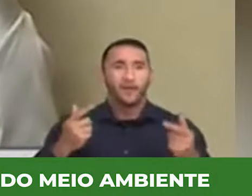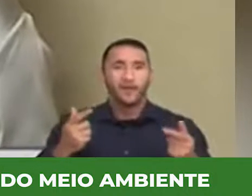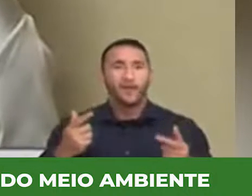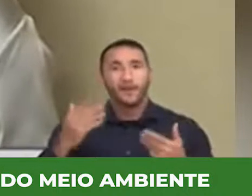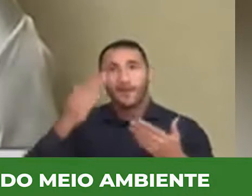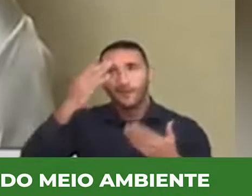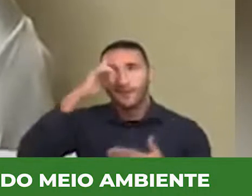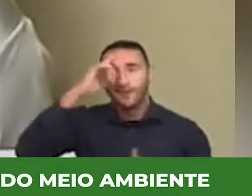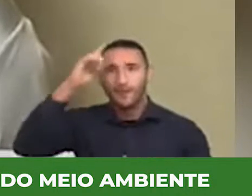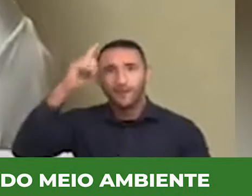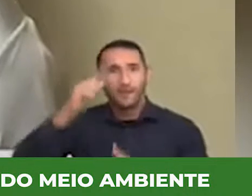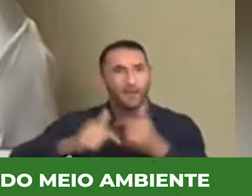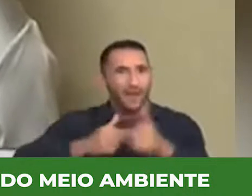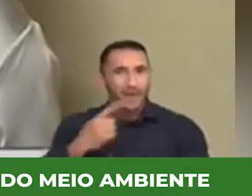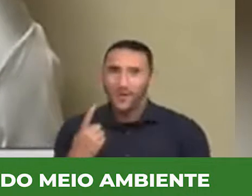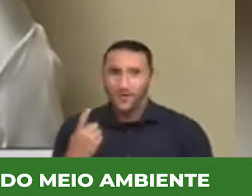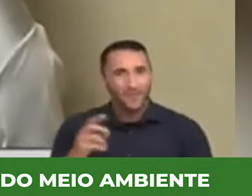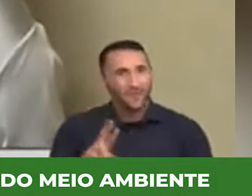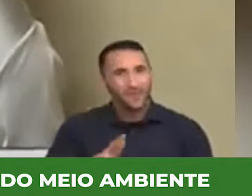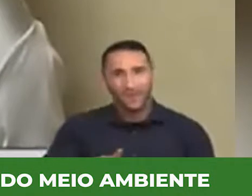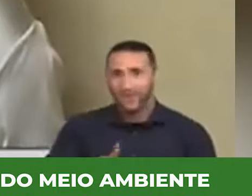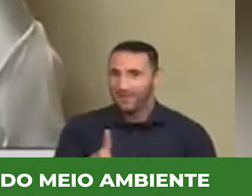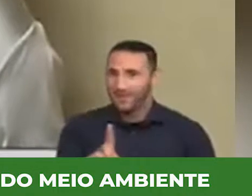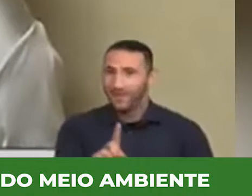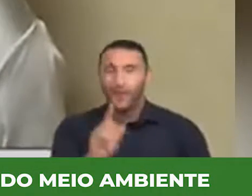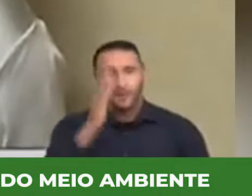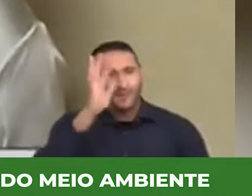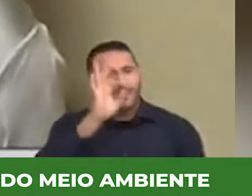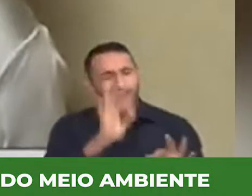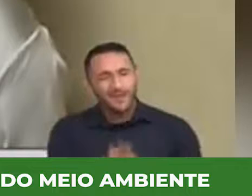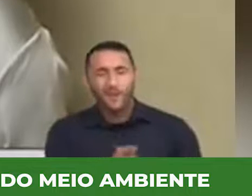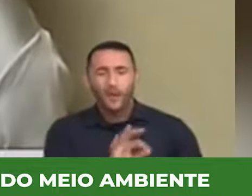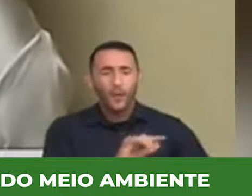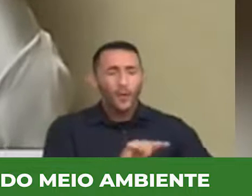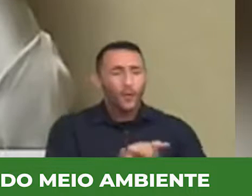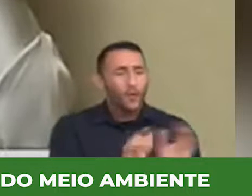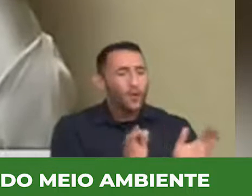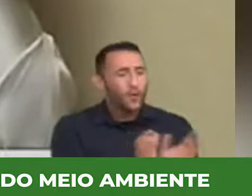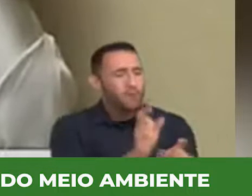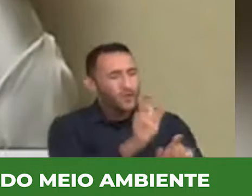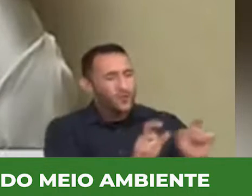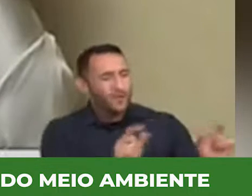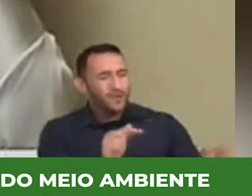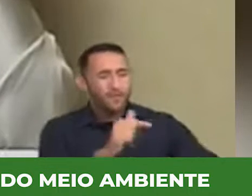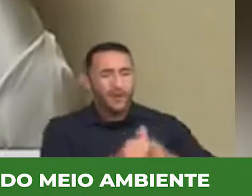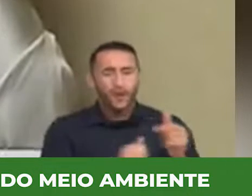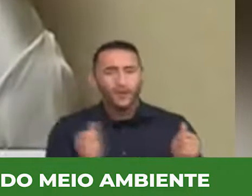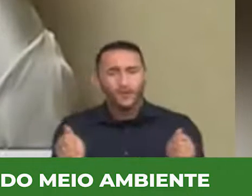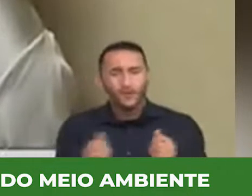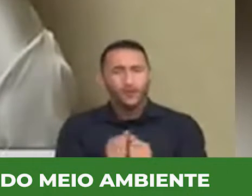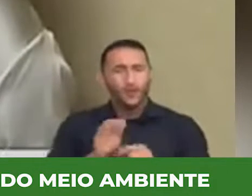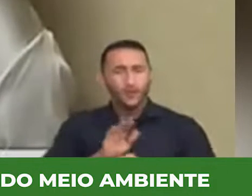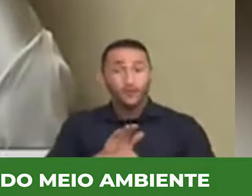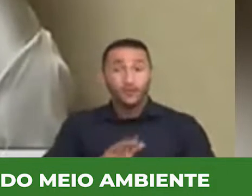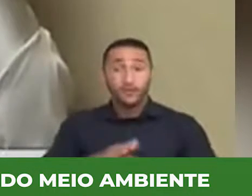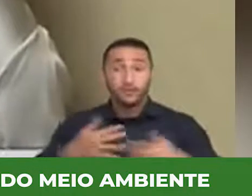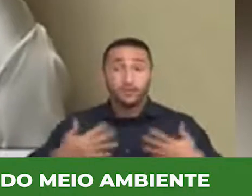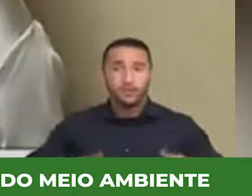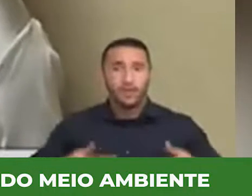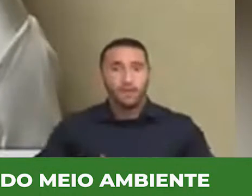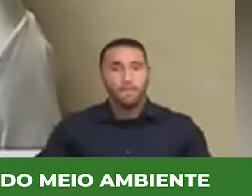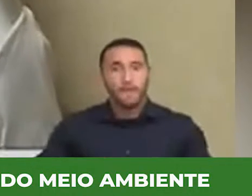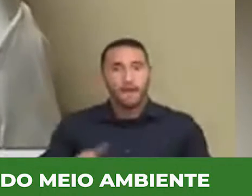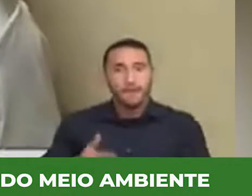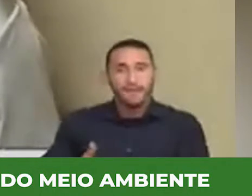ninguém trabalha sozinho eu tenho certeza que essa equipe te ajuda muito e Vale ressaltar que quando o Grossi assumiu